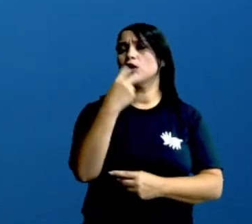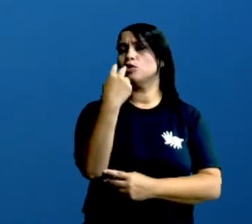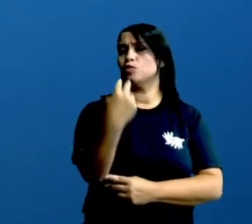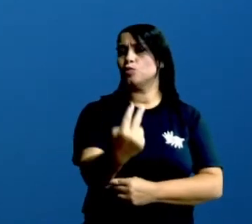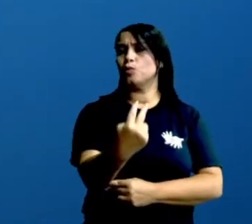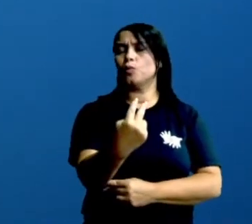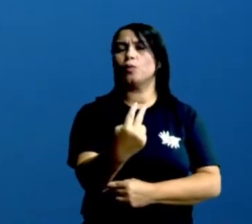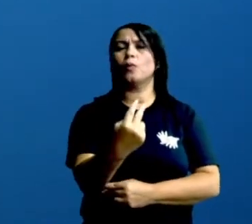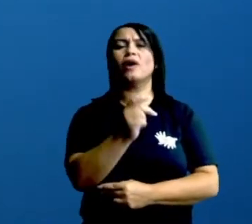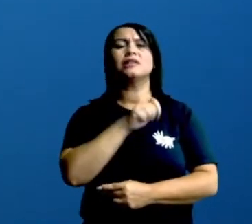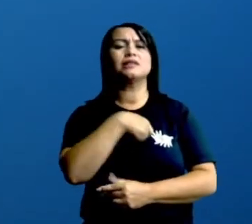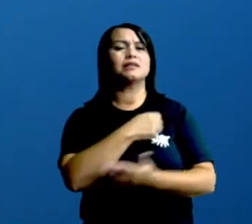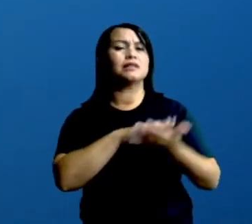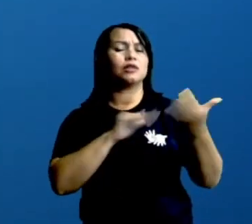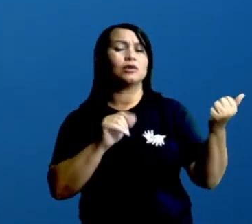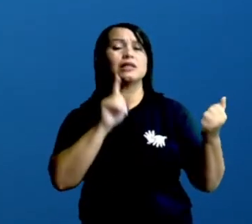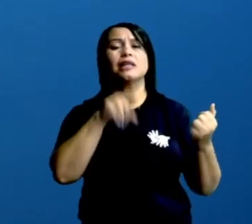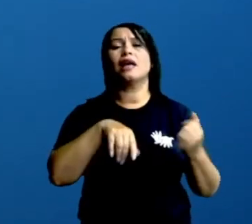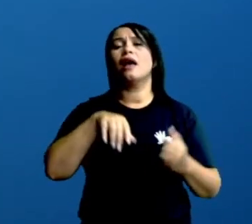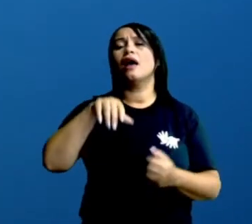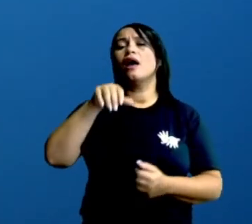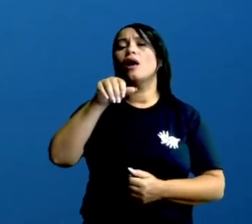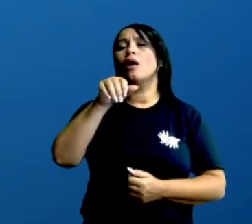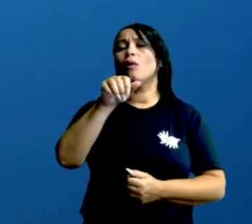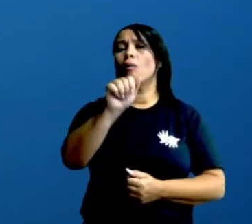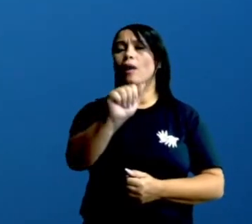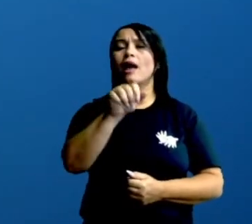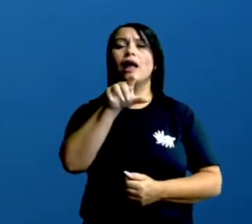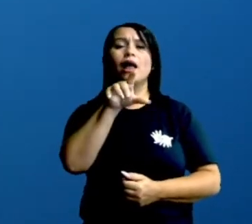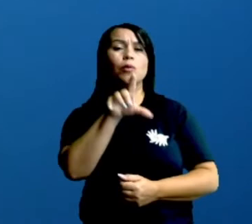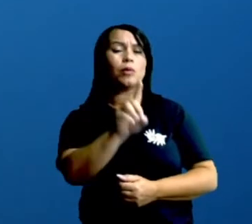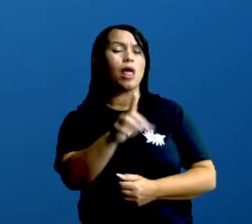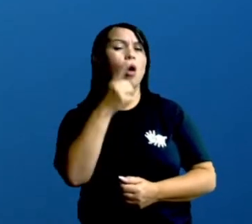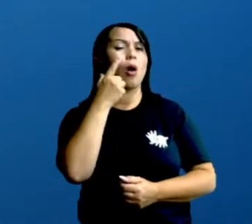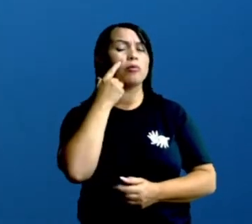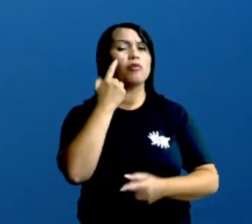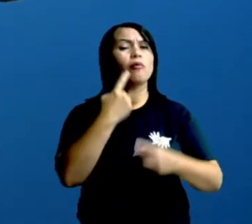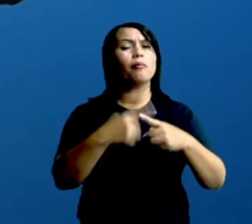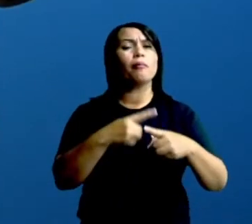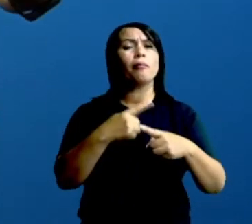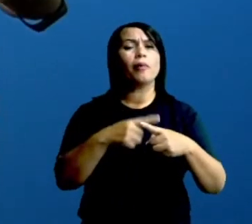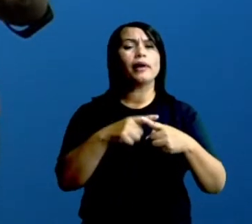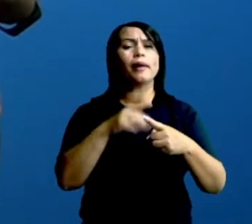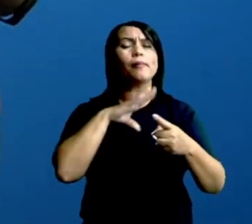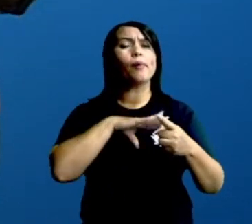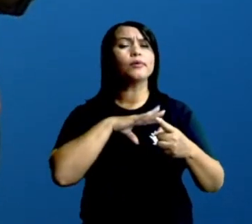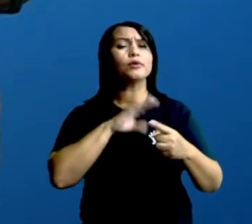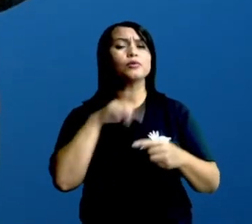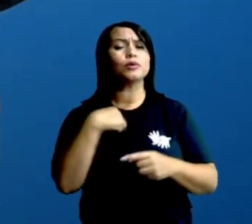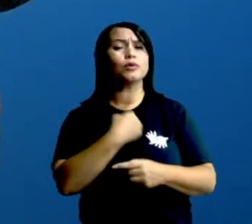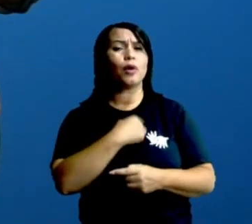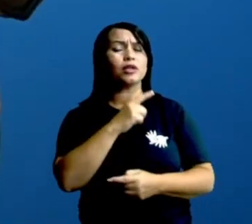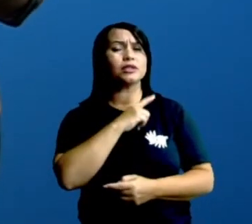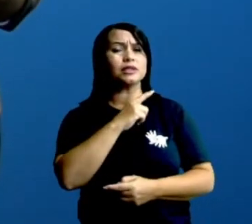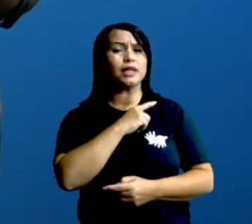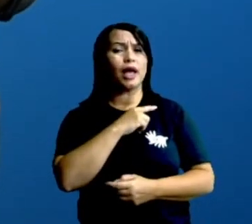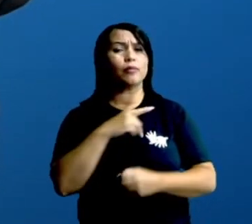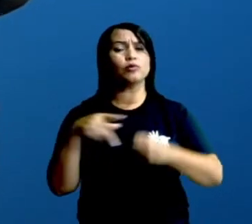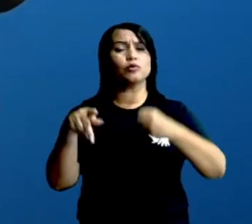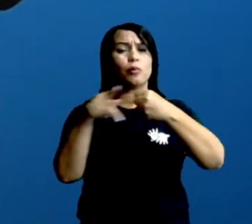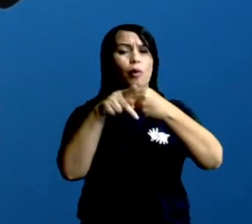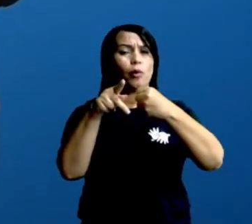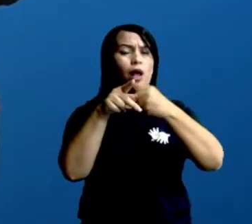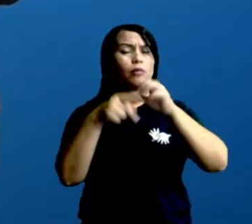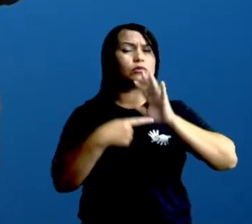possíveis, que é o al e o del, certo? Porque em português, quando a gente tem os